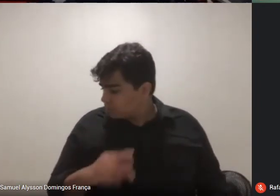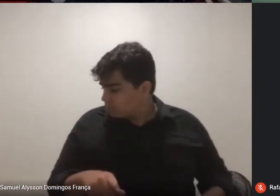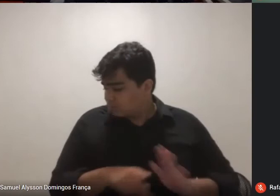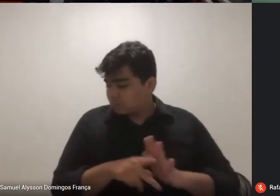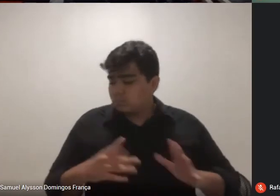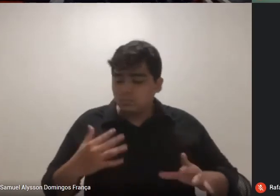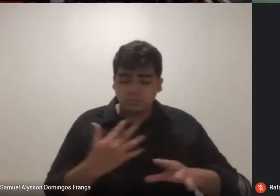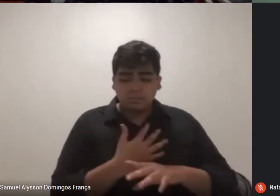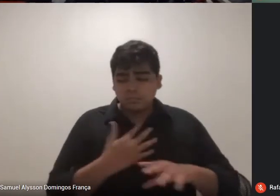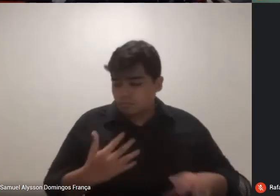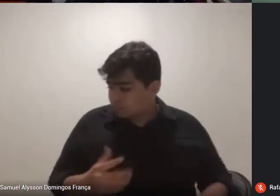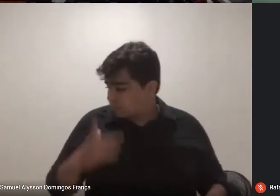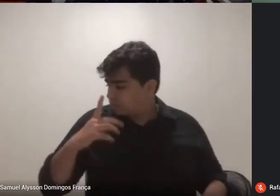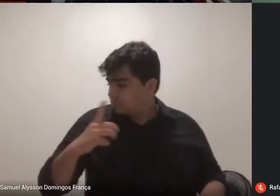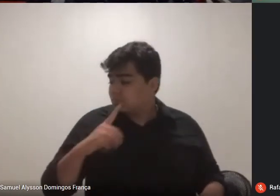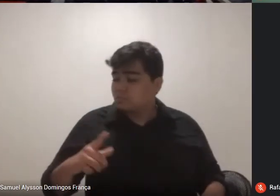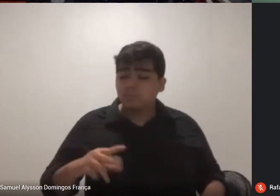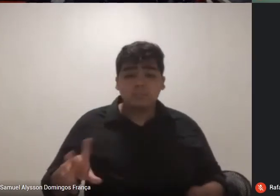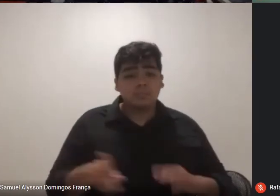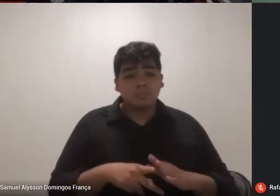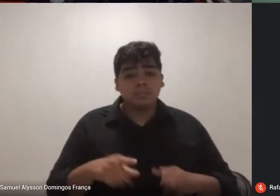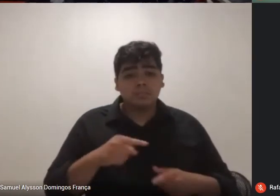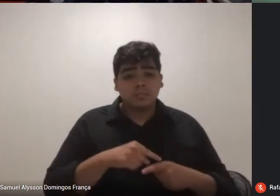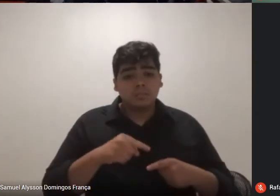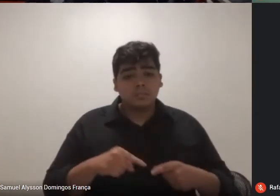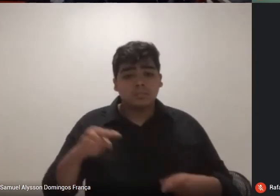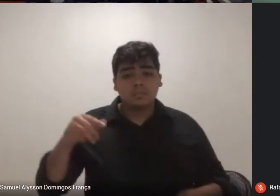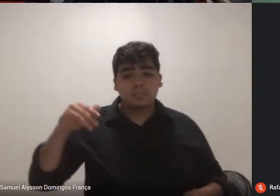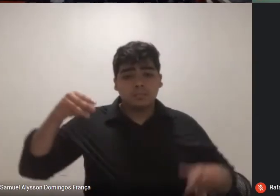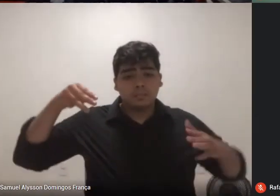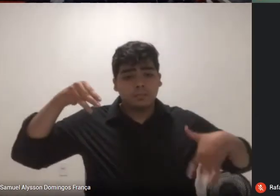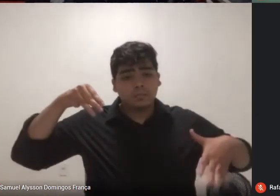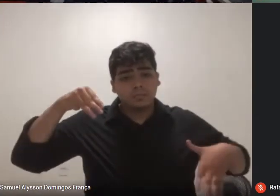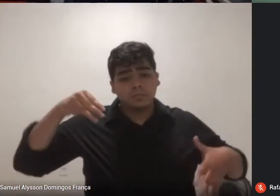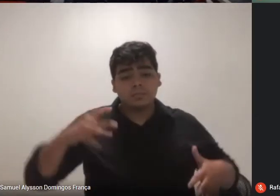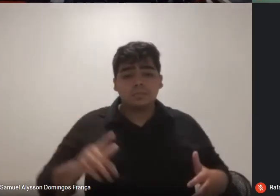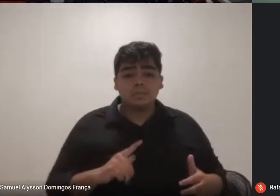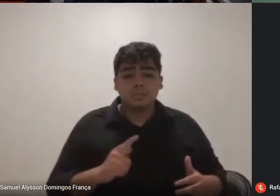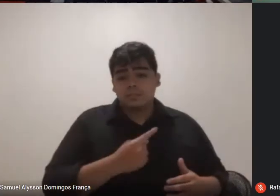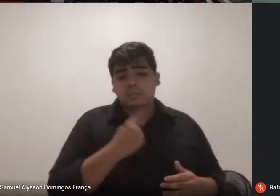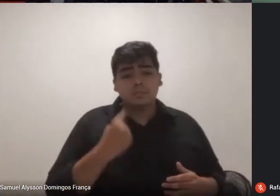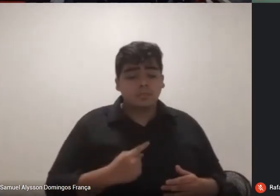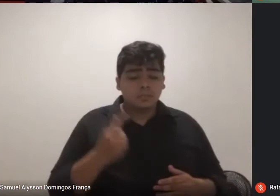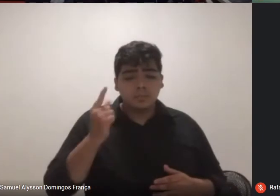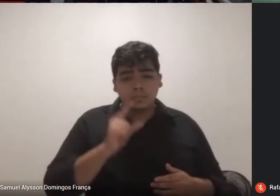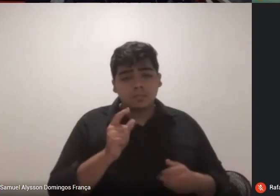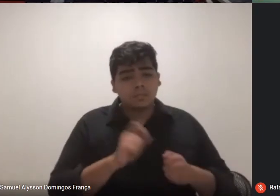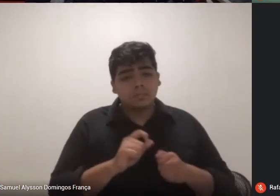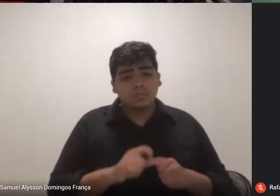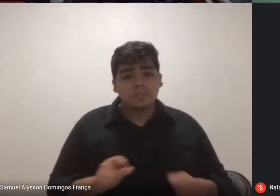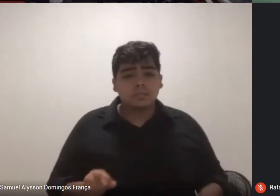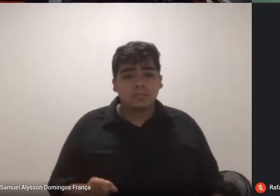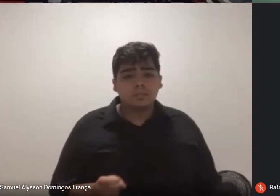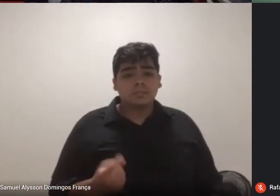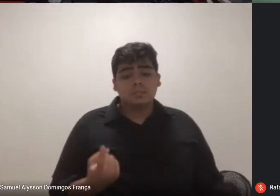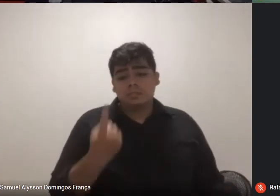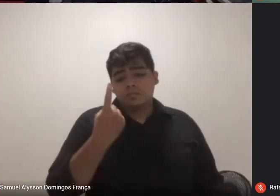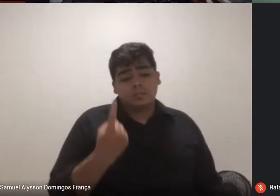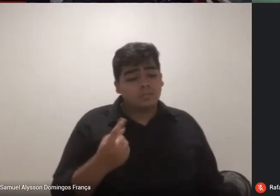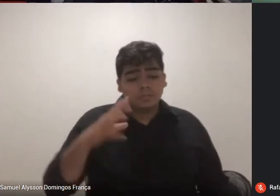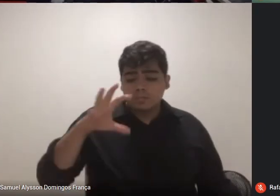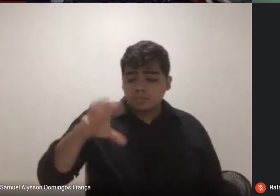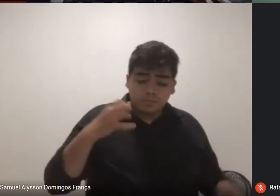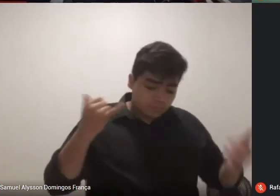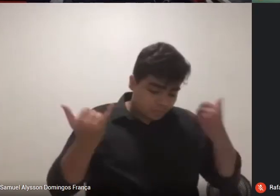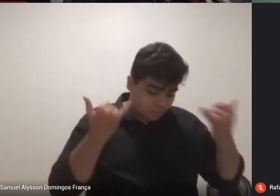às zonas que existem no bairro de Manaíra. Então, a gente consegue fazer puxar os dados do bairro de Manaíra em